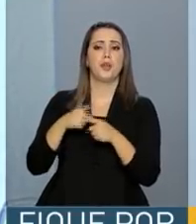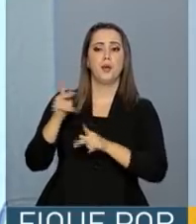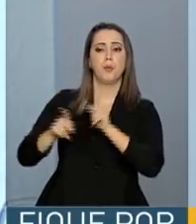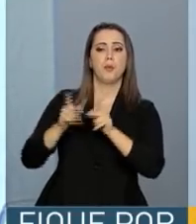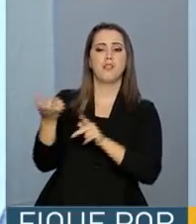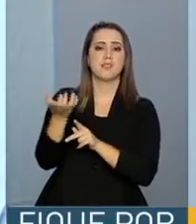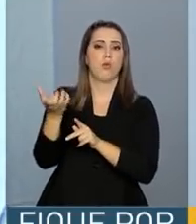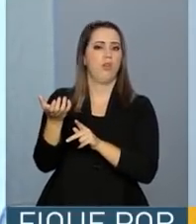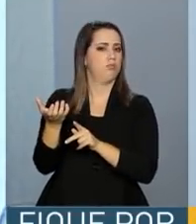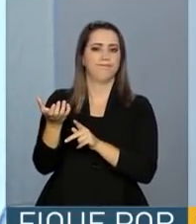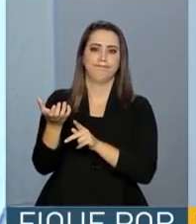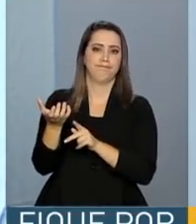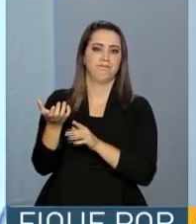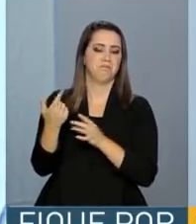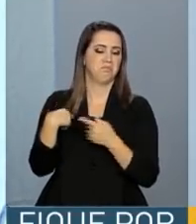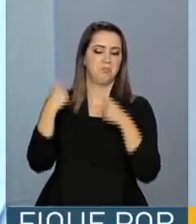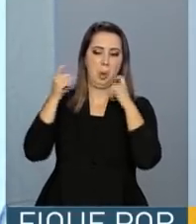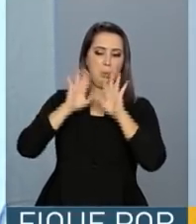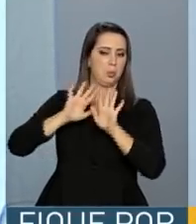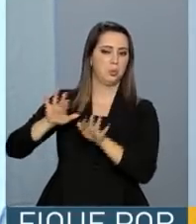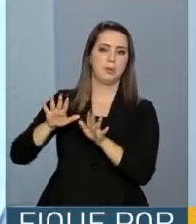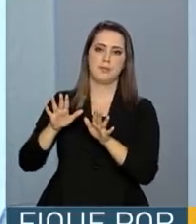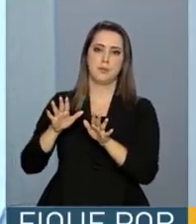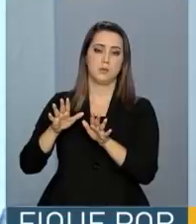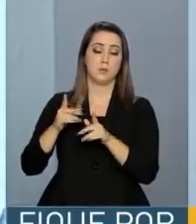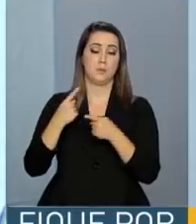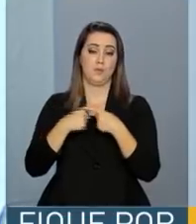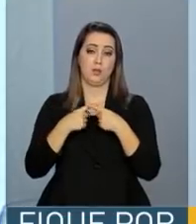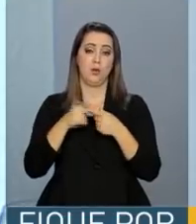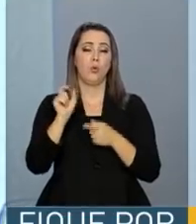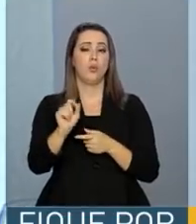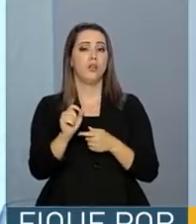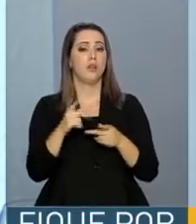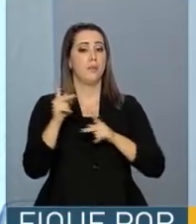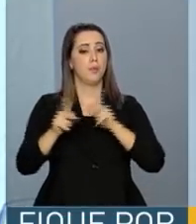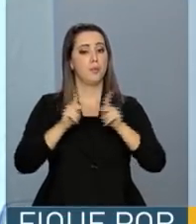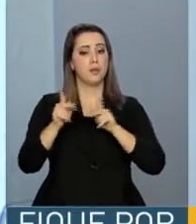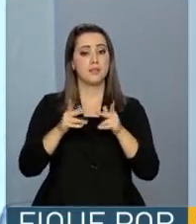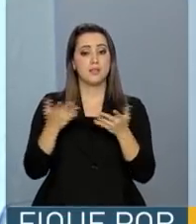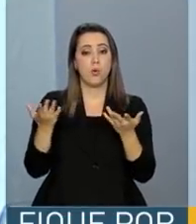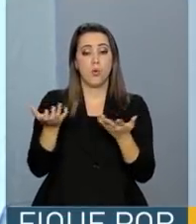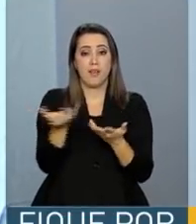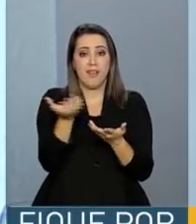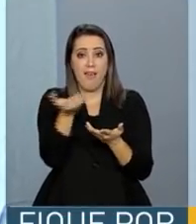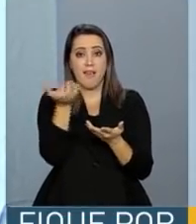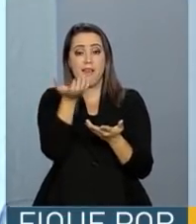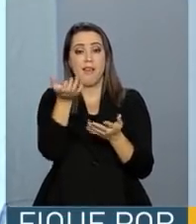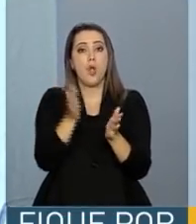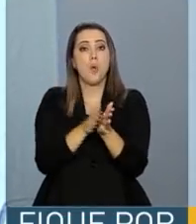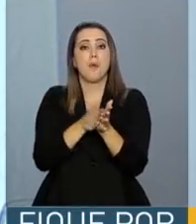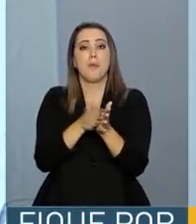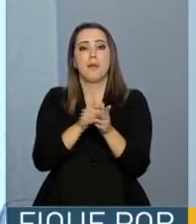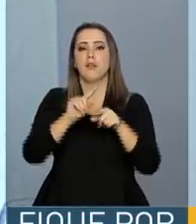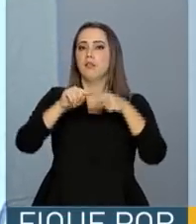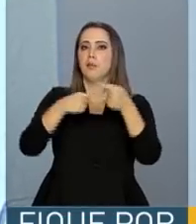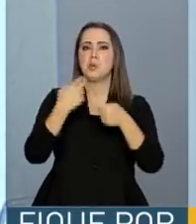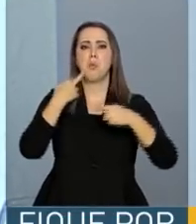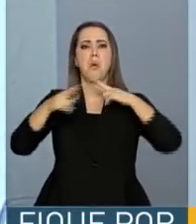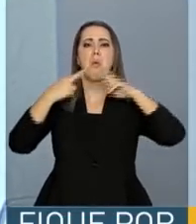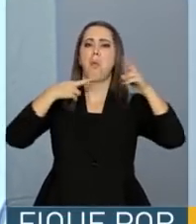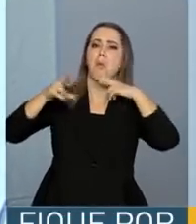com essa medida populista eu repito sempre é aquela que você pratica hoje aplaudido amanhã e é criticado